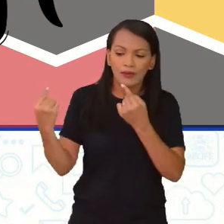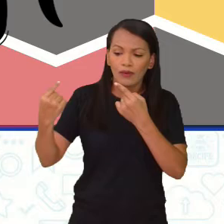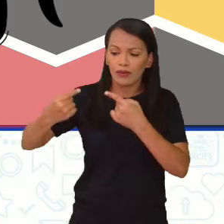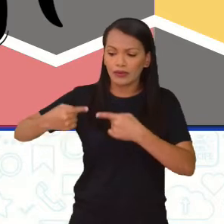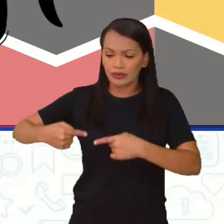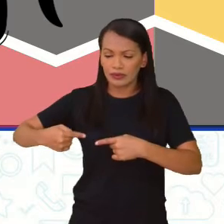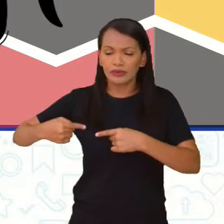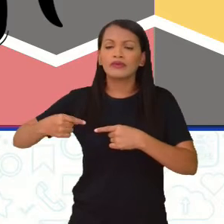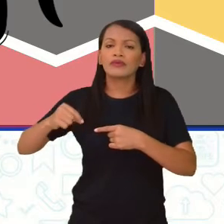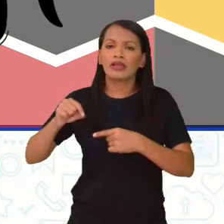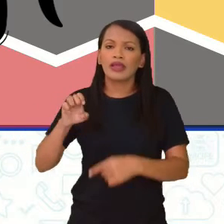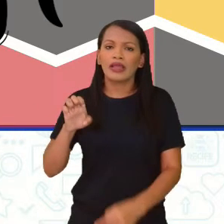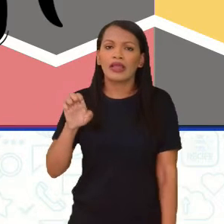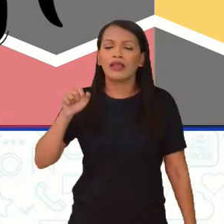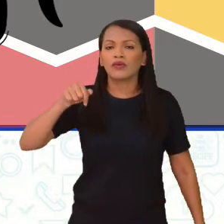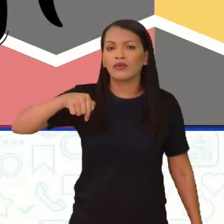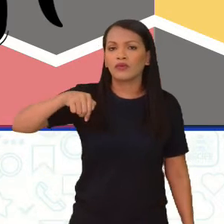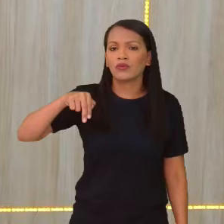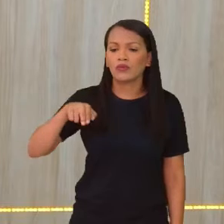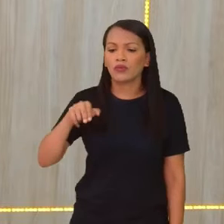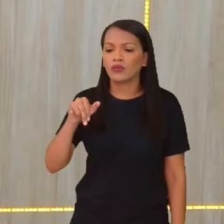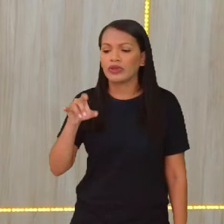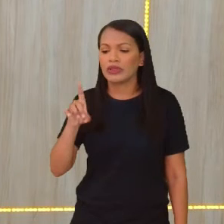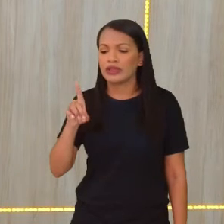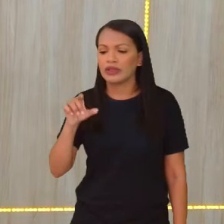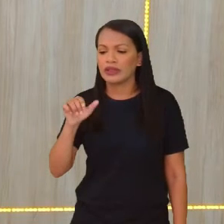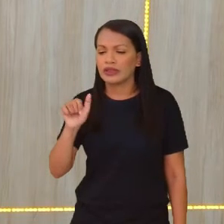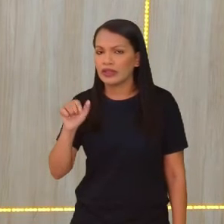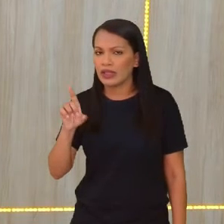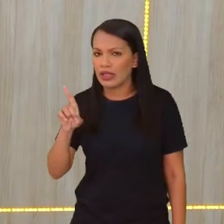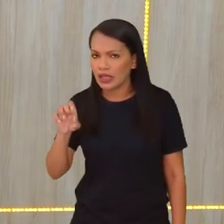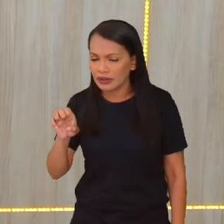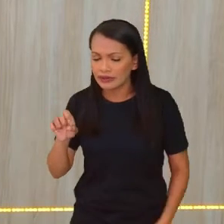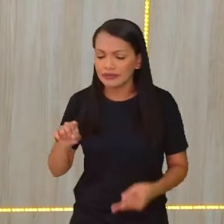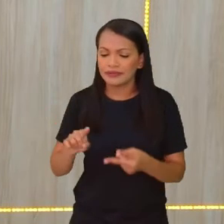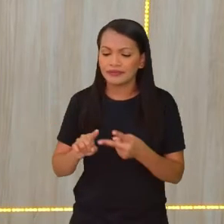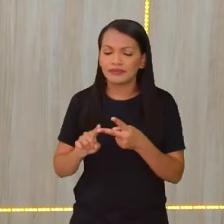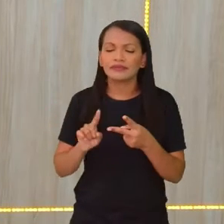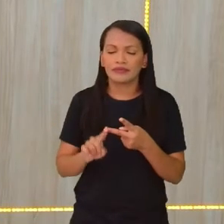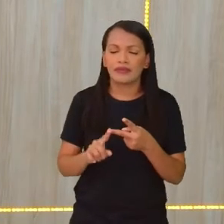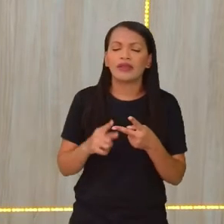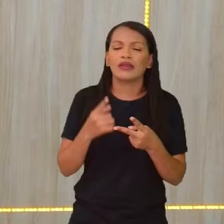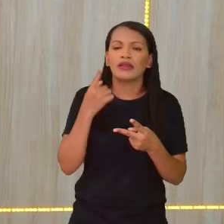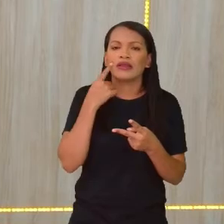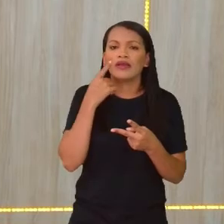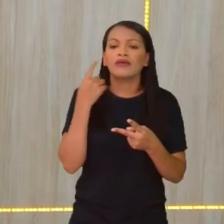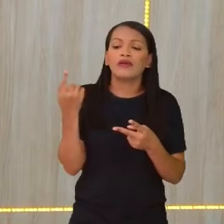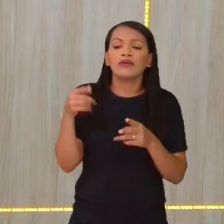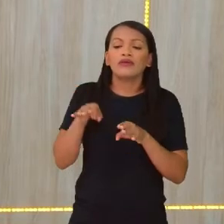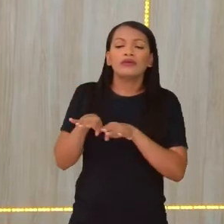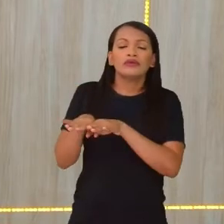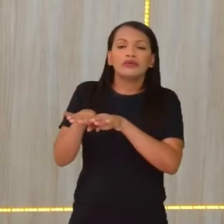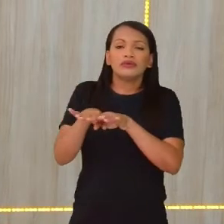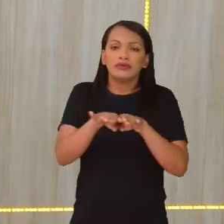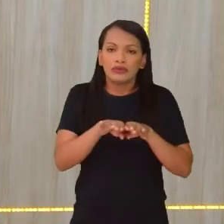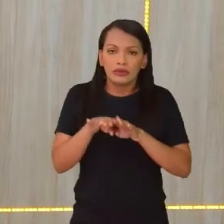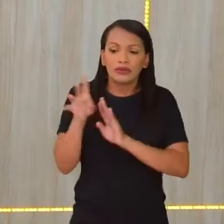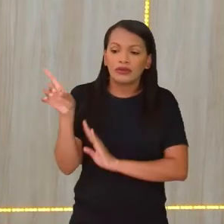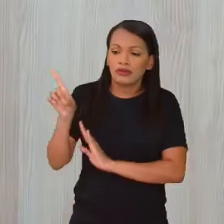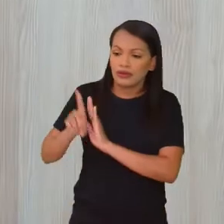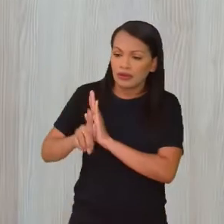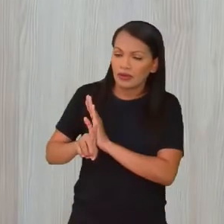né, são termos diferentes, né, igualdade de oportunidade e equidade de direitos, né, então como nesse uma sentido, forma